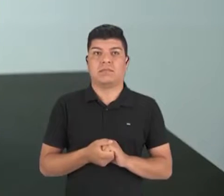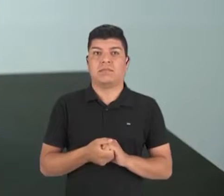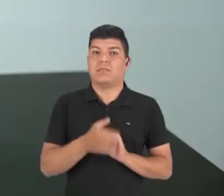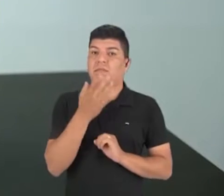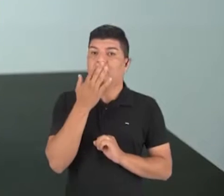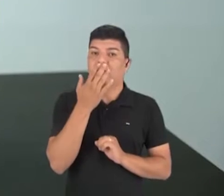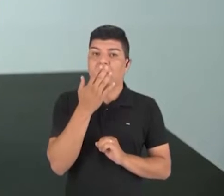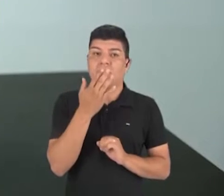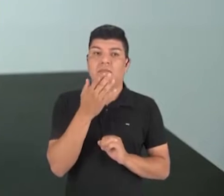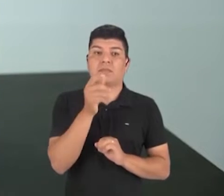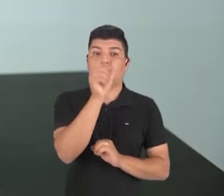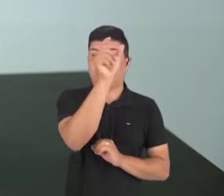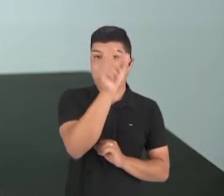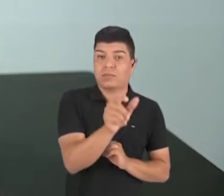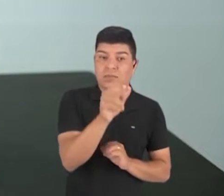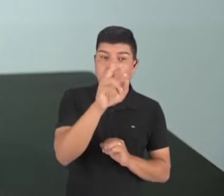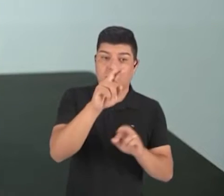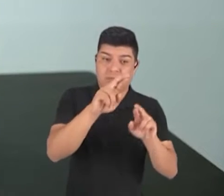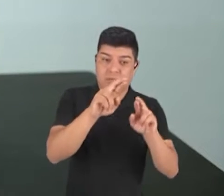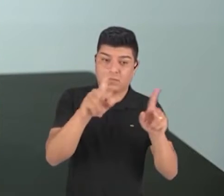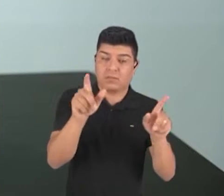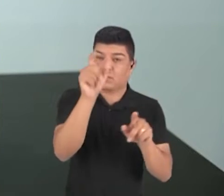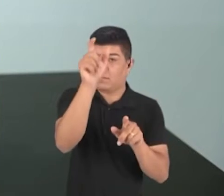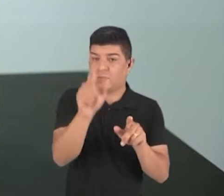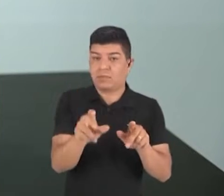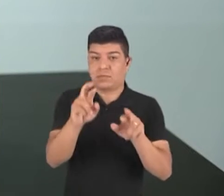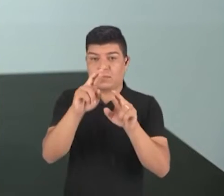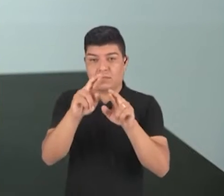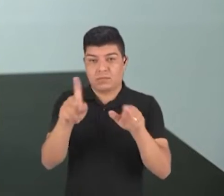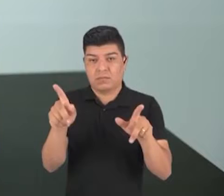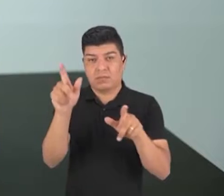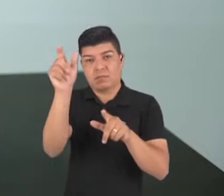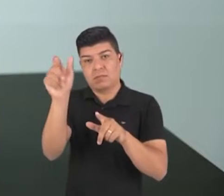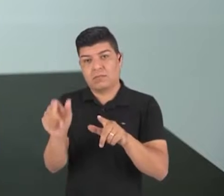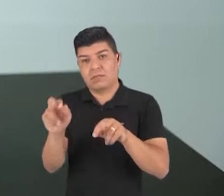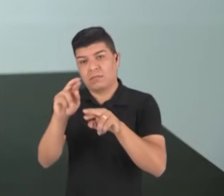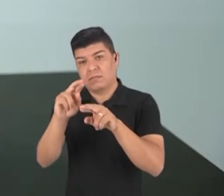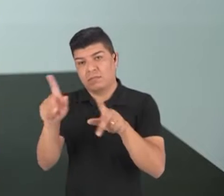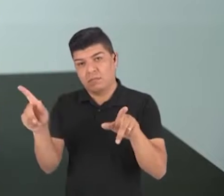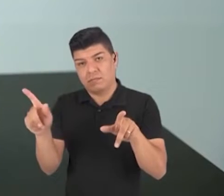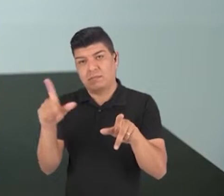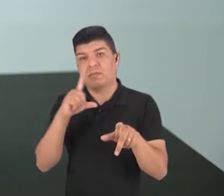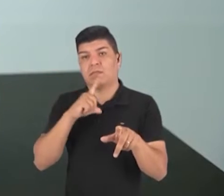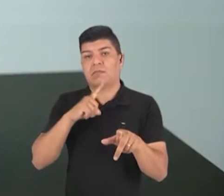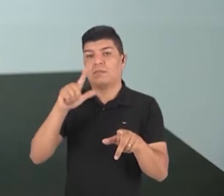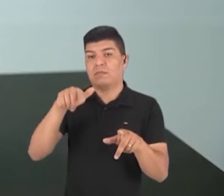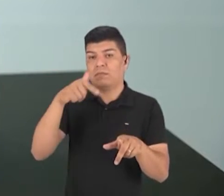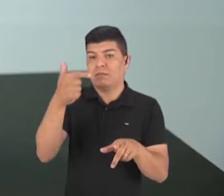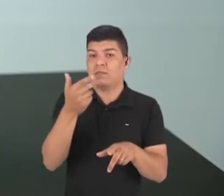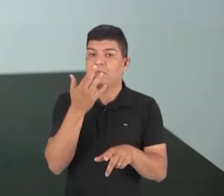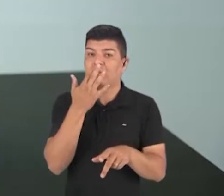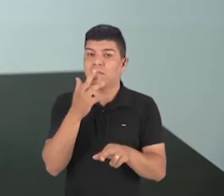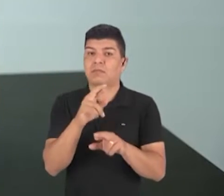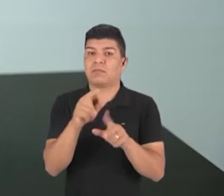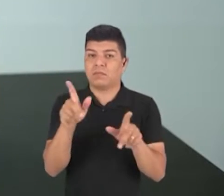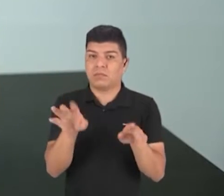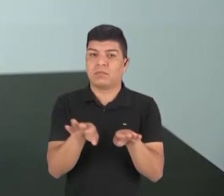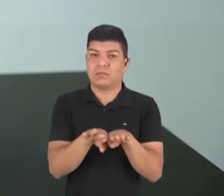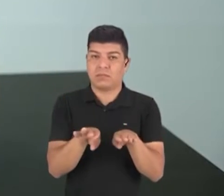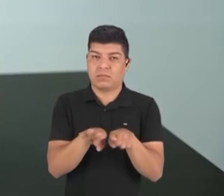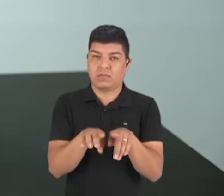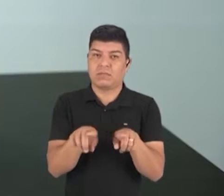diferente dessa e é diferente dessa e existe outros tipos de cores e isso